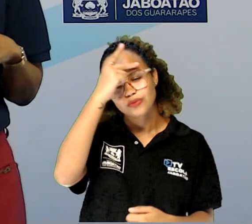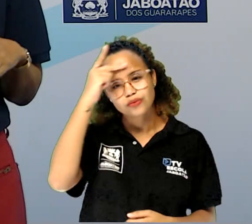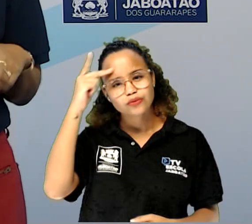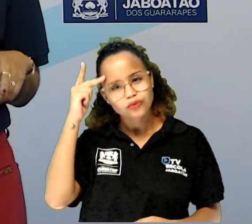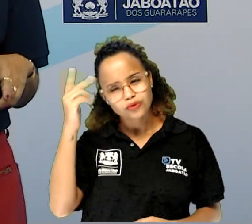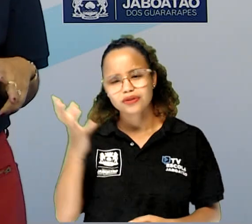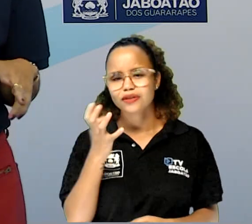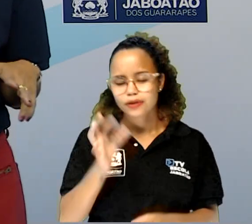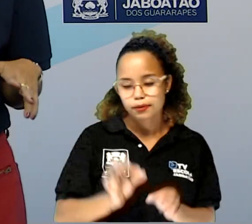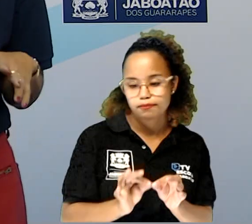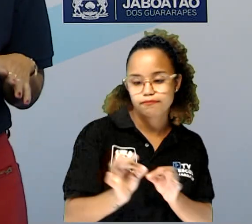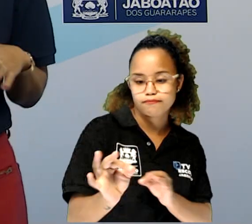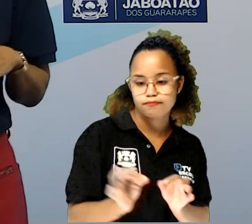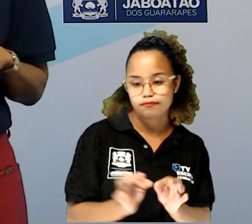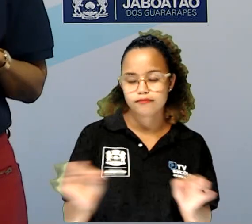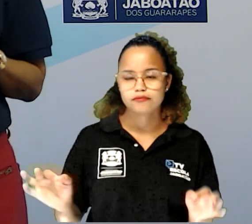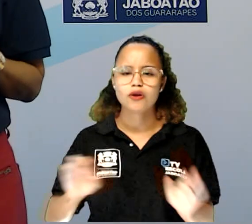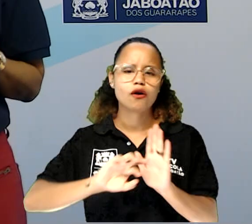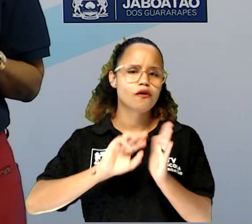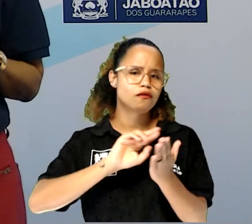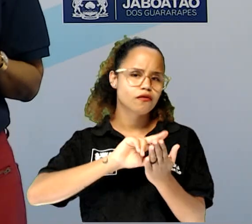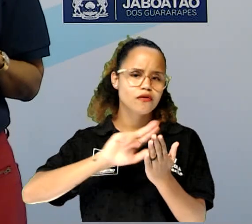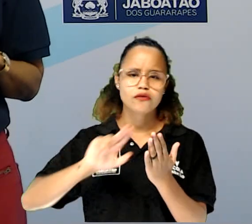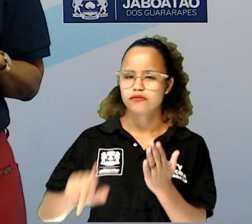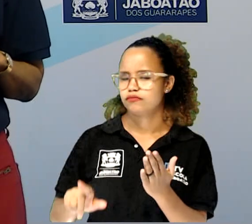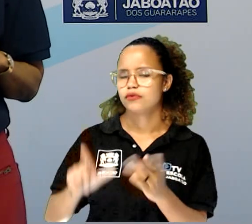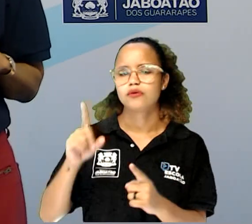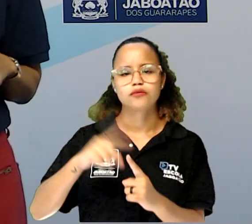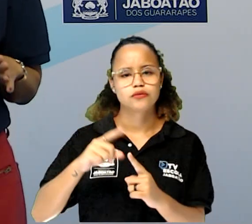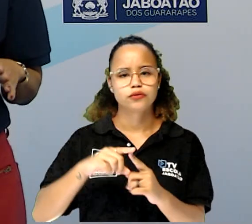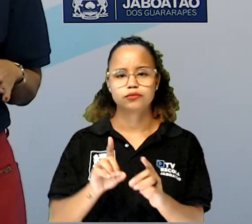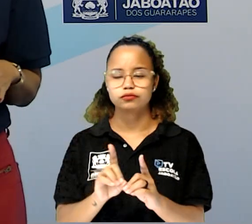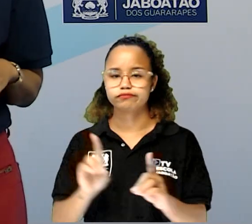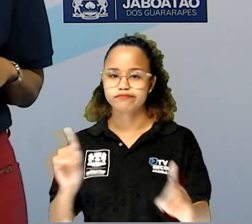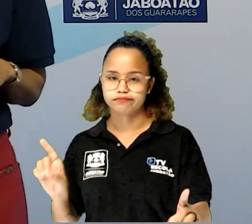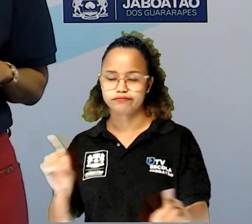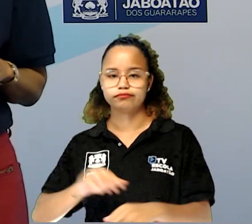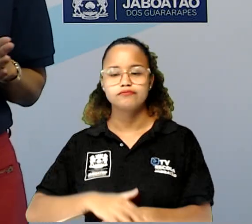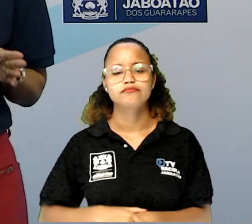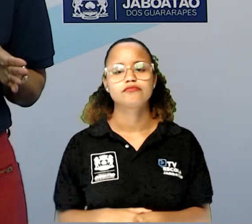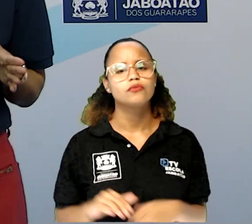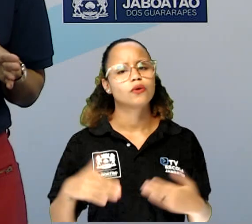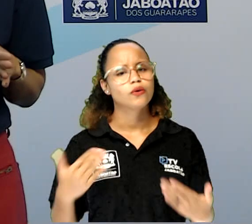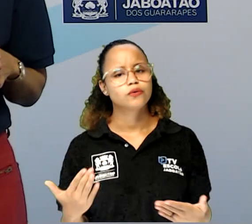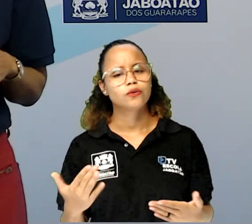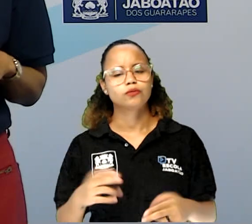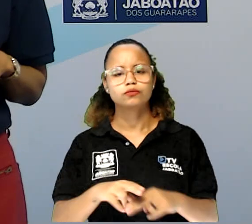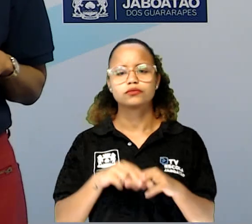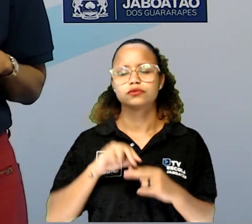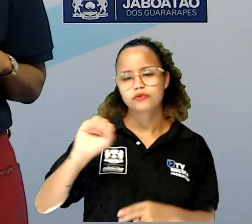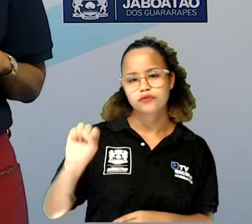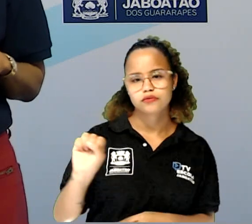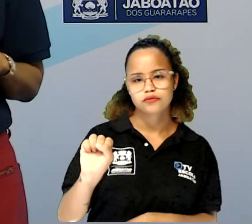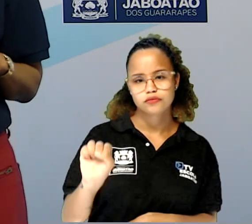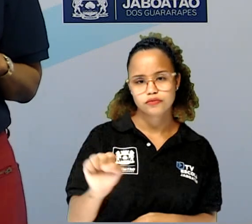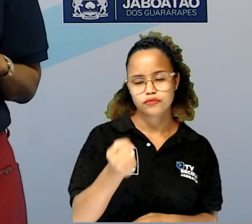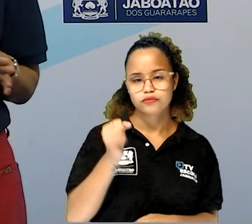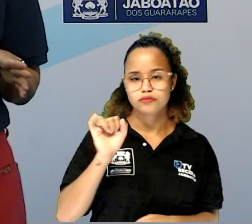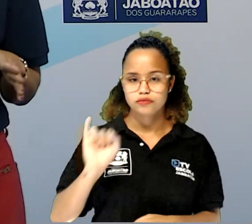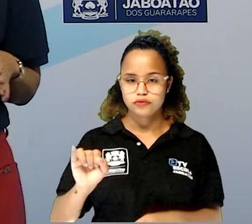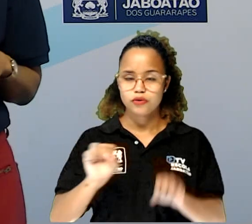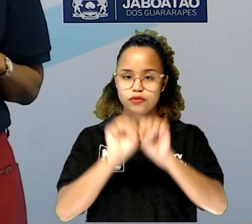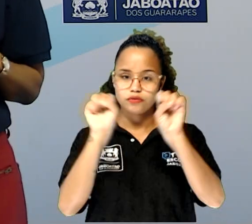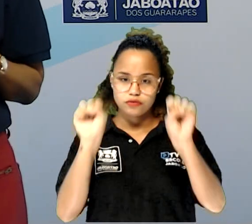de medir vários tipos de distância. Então, conforme o Sistema Internacional de Unidades, a ANSI,